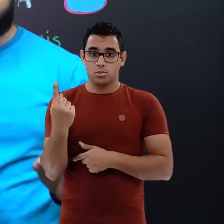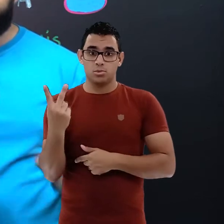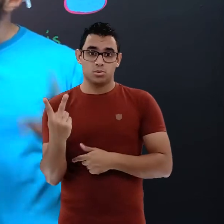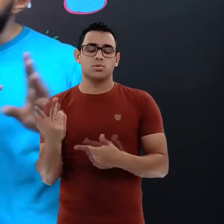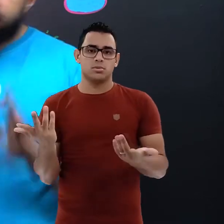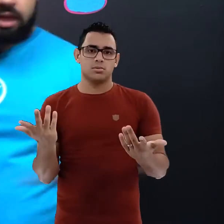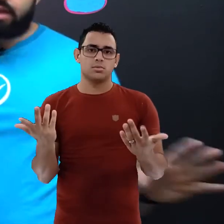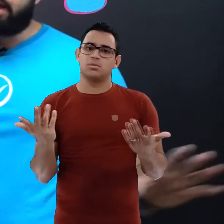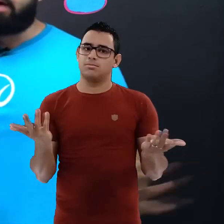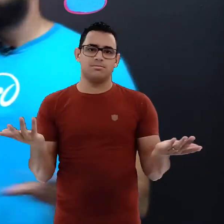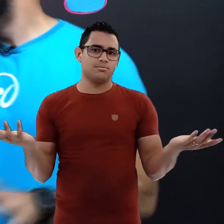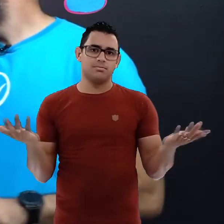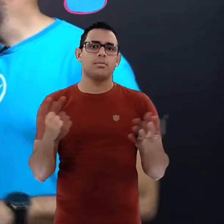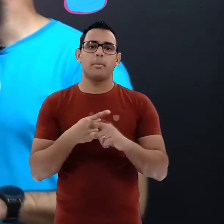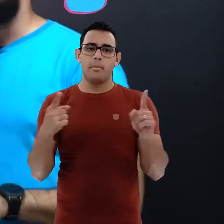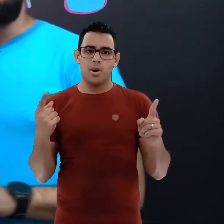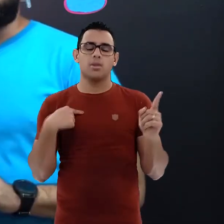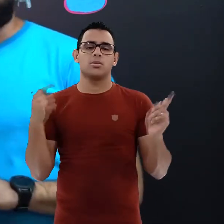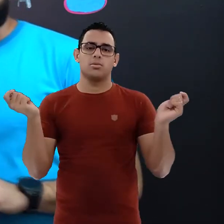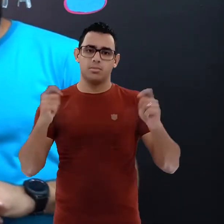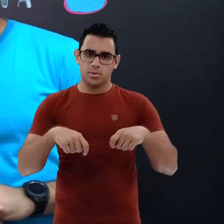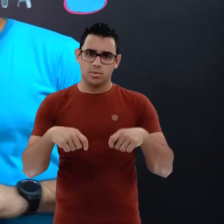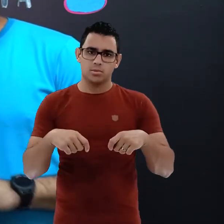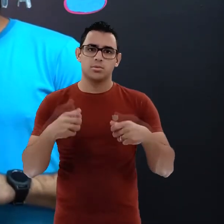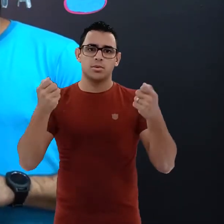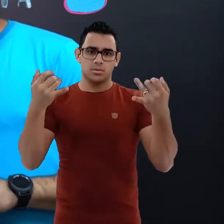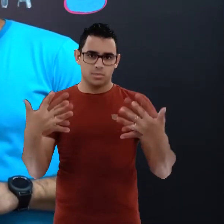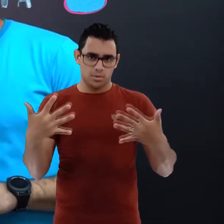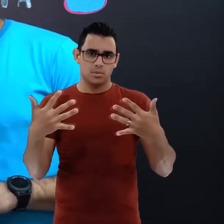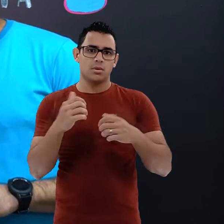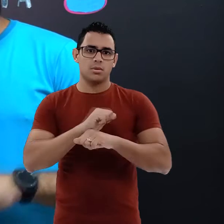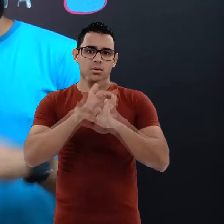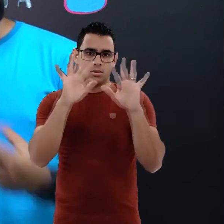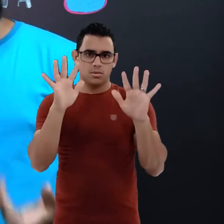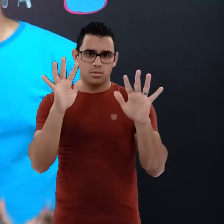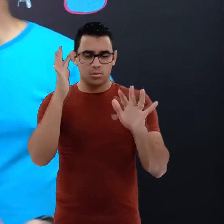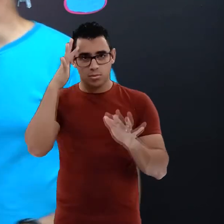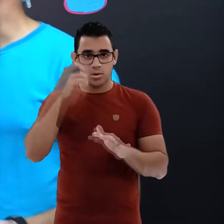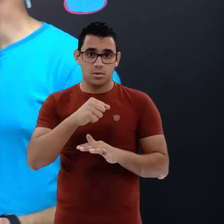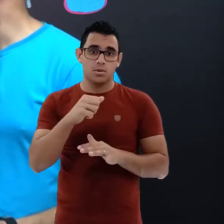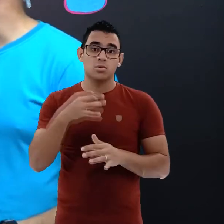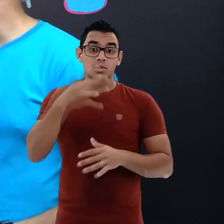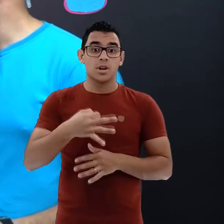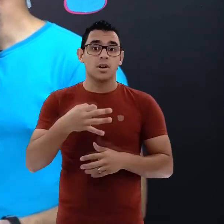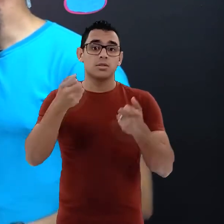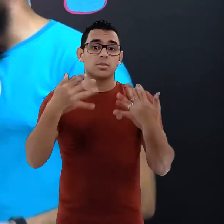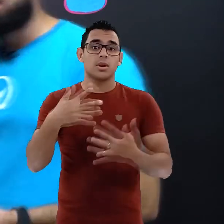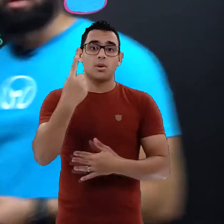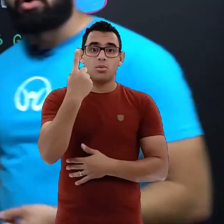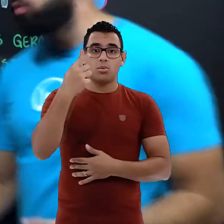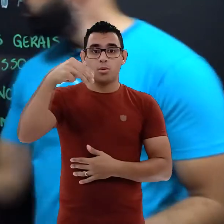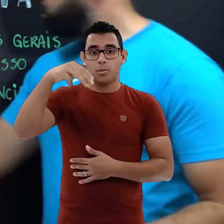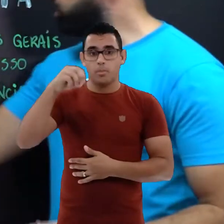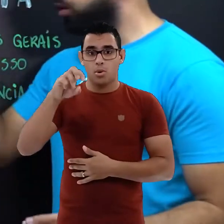2 moléculas? Não, mas eu posso falar assim para compreender. O correto é falar 1 mol,